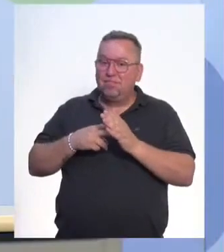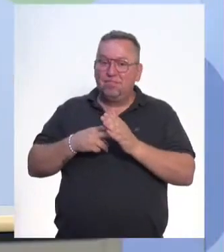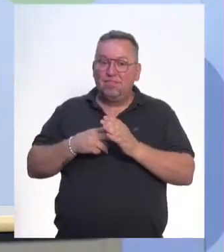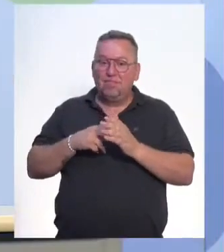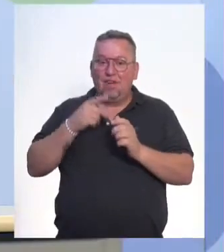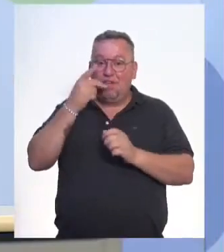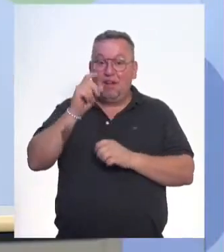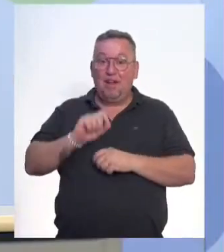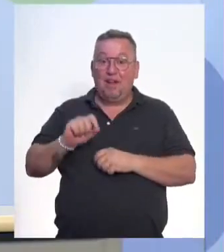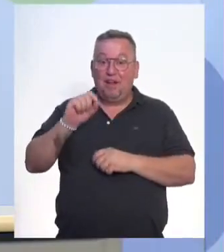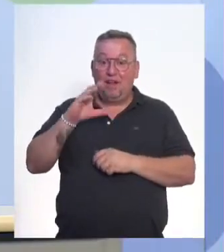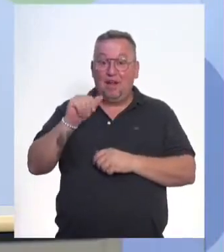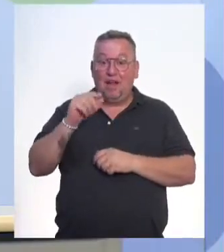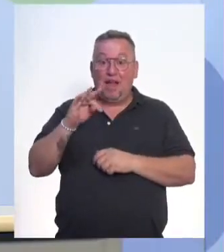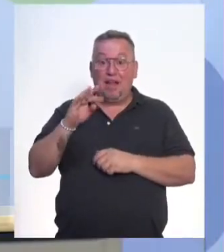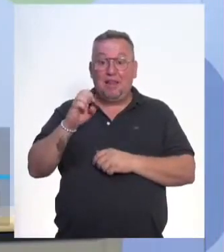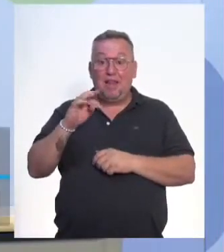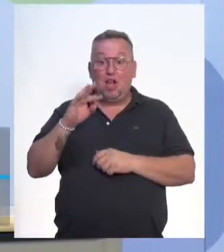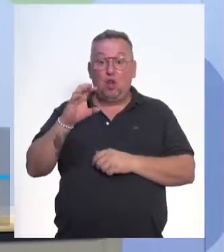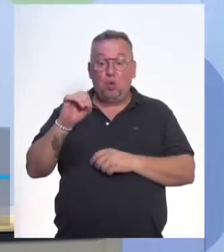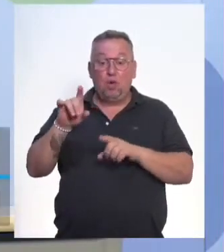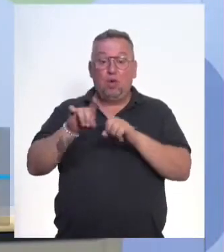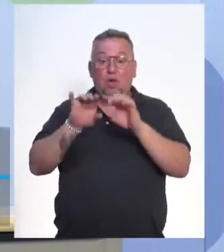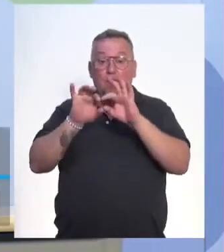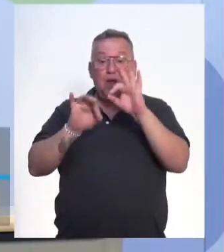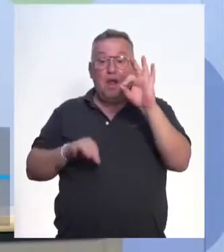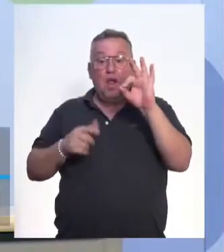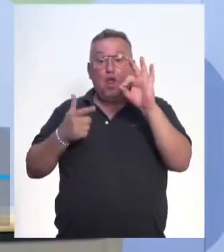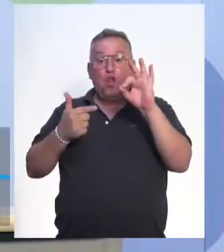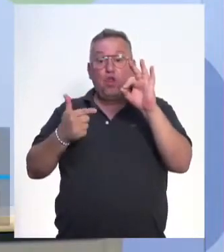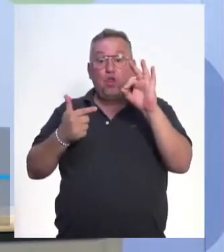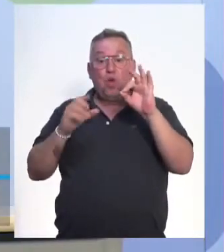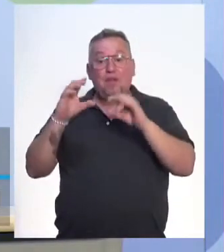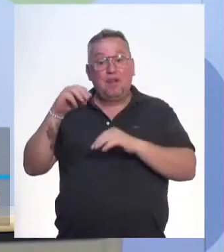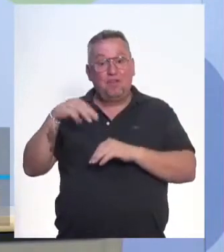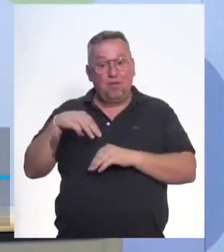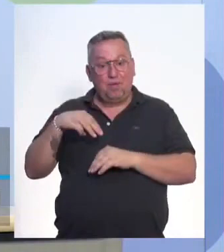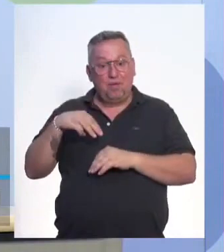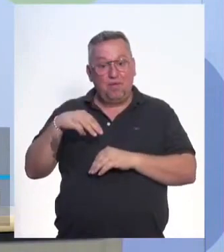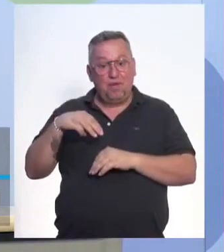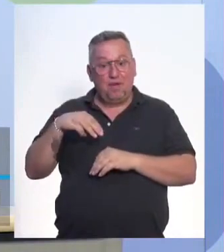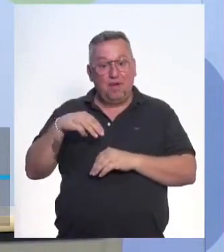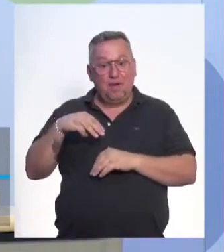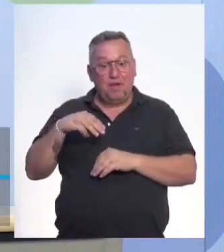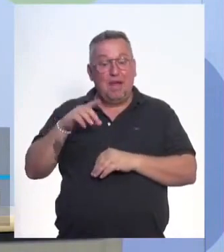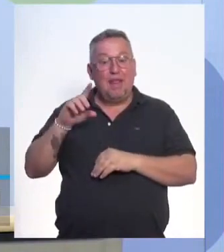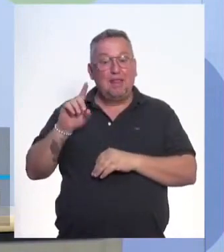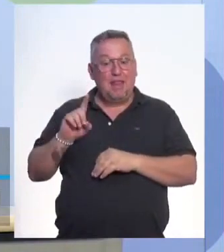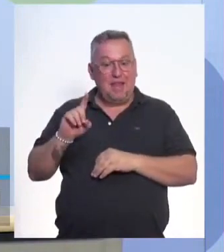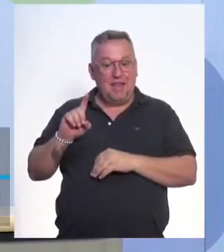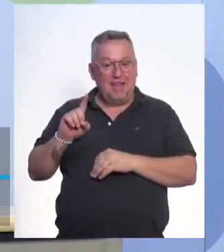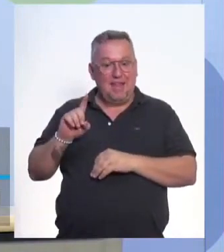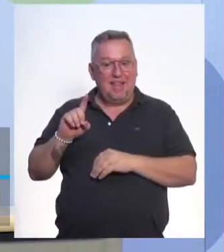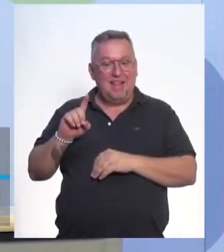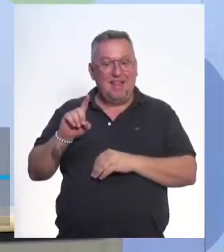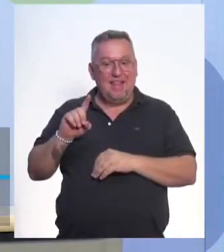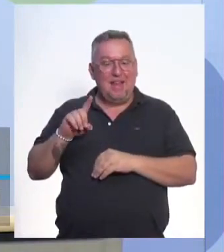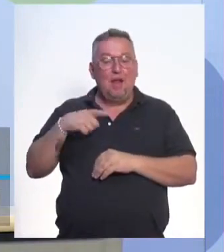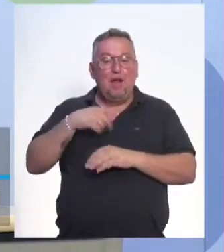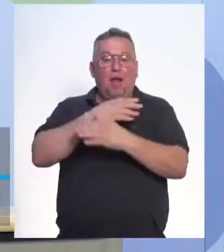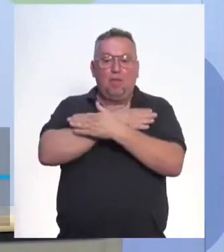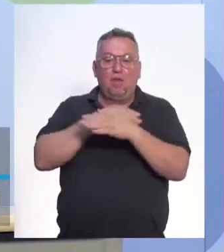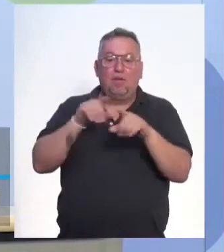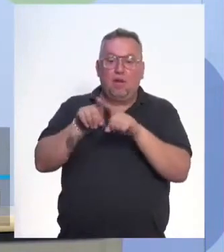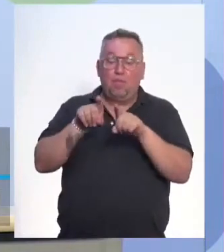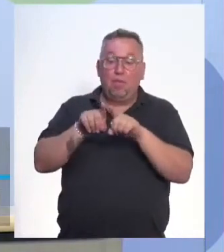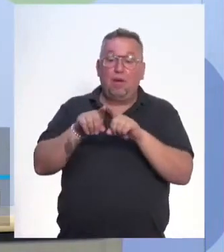lado, eles falaram aqui que é um cateto e que mede 12 centímetros. Então, eles falaram que é a alternativa D, tá bom? Quero mandar alguns abraços